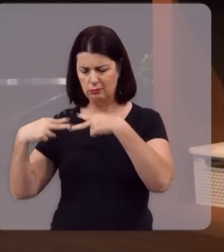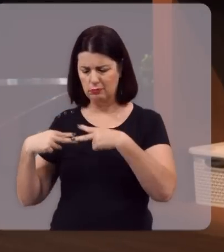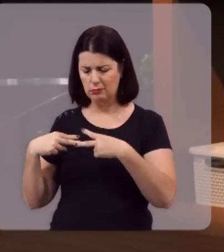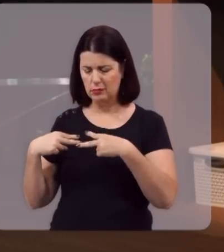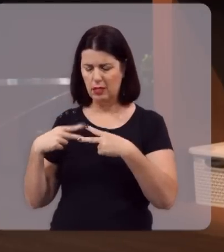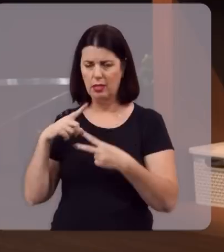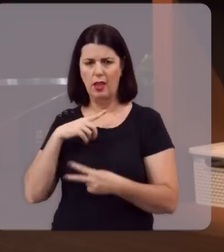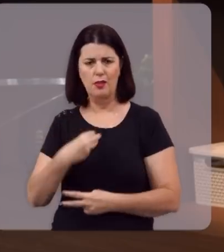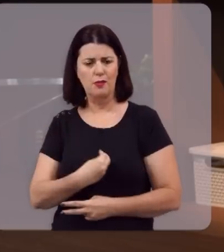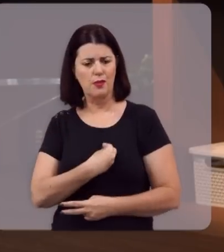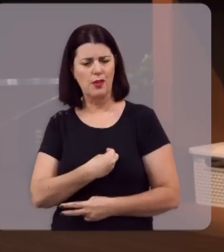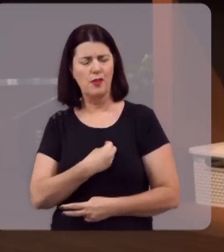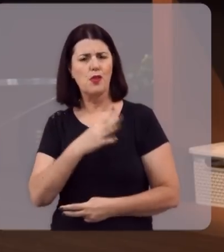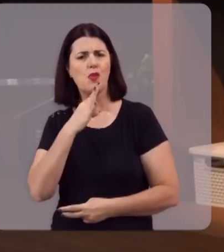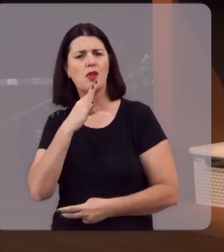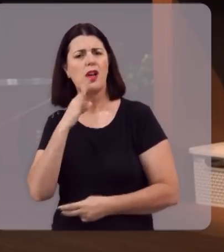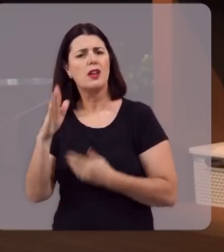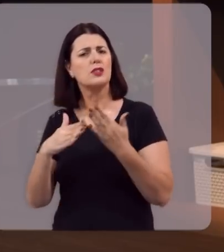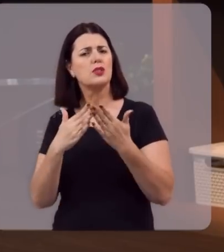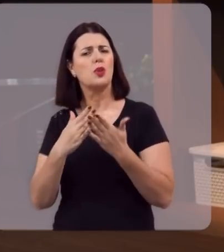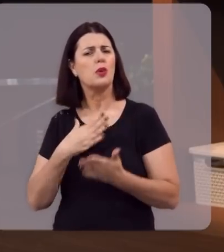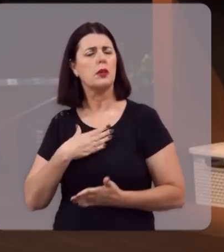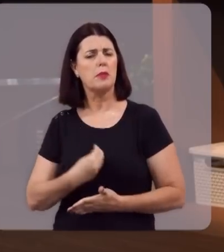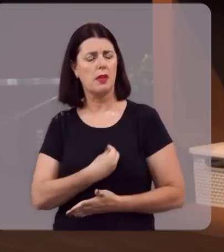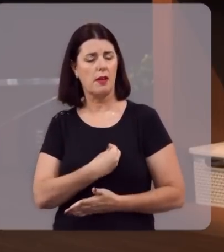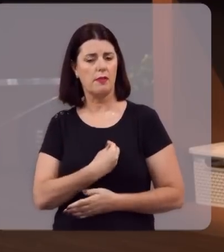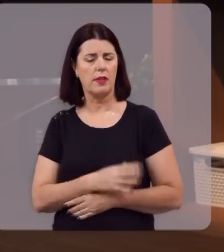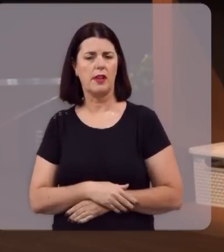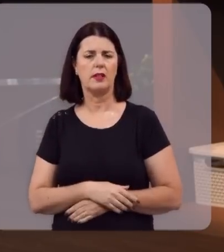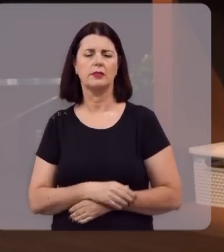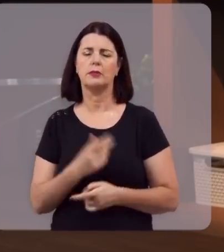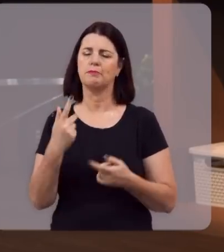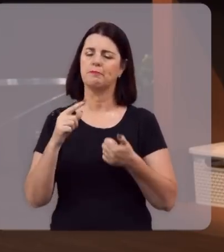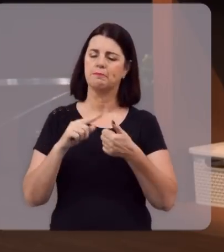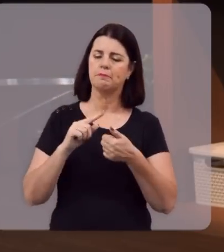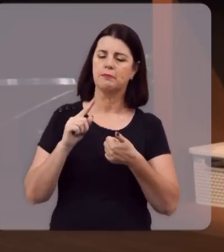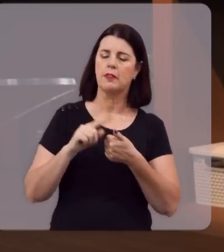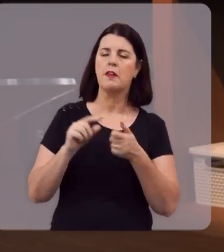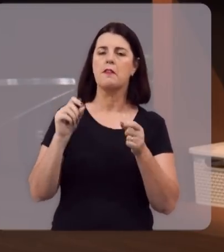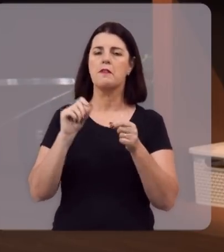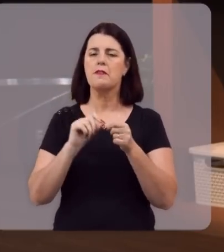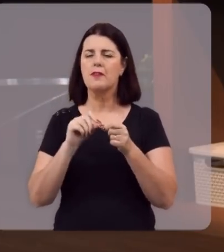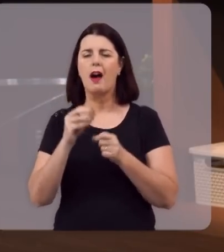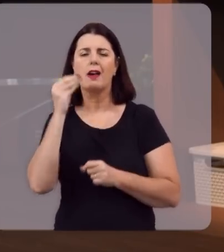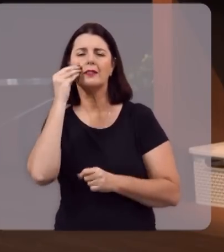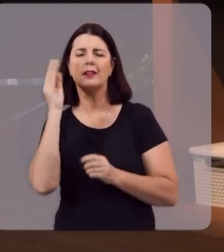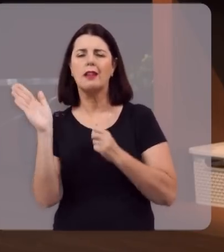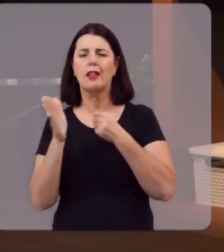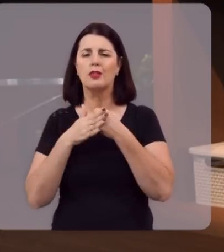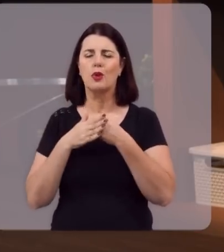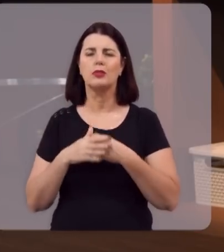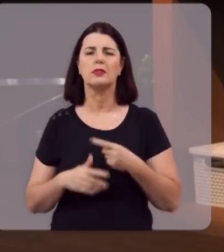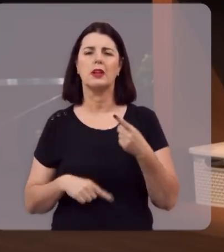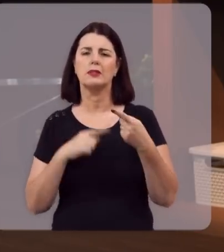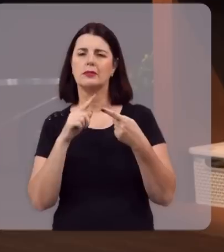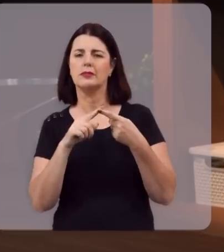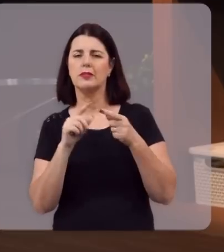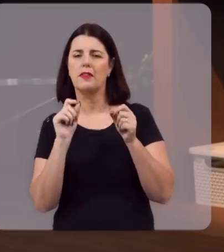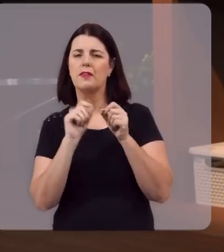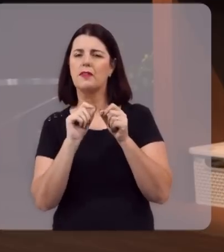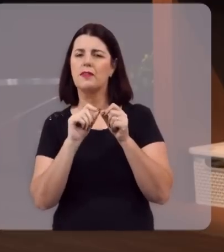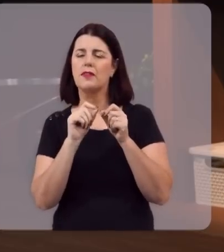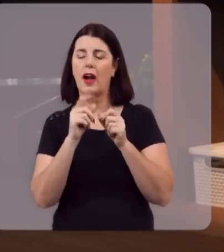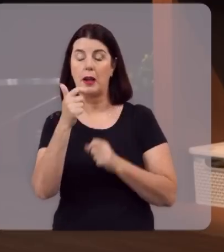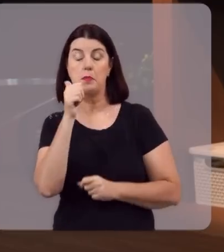e o meu deitar conhece todos os meus caminhos aquilo que você faz que tenta esconder aquilo que você